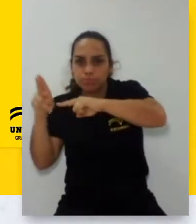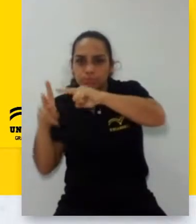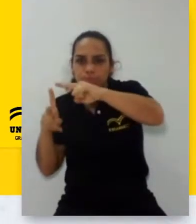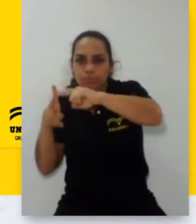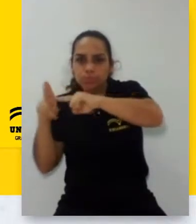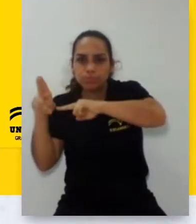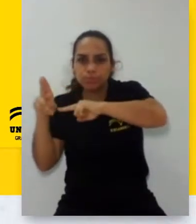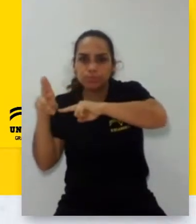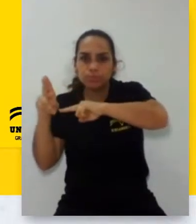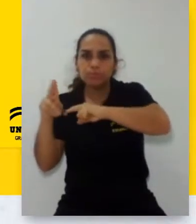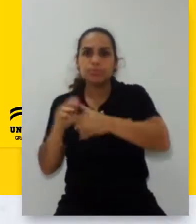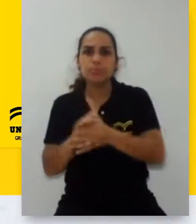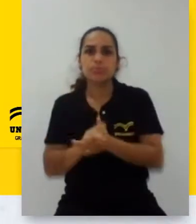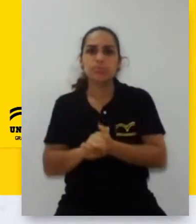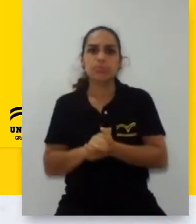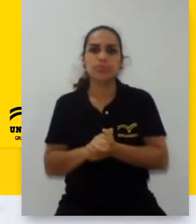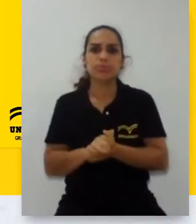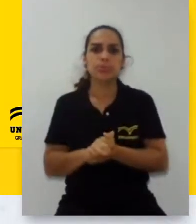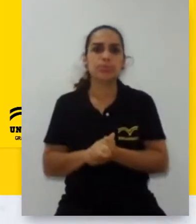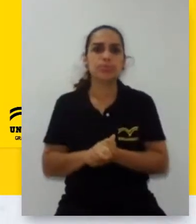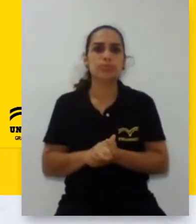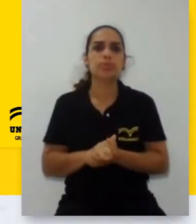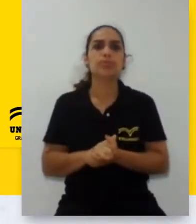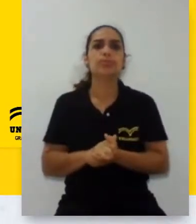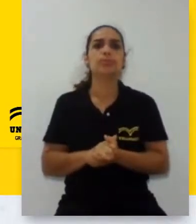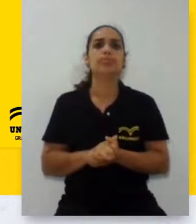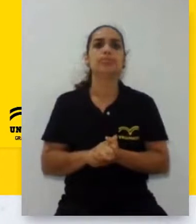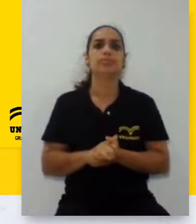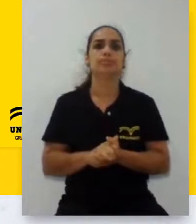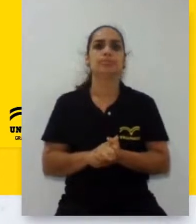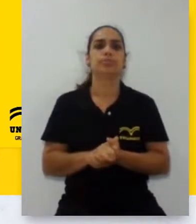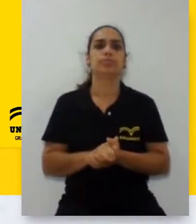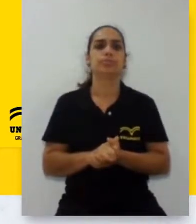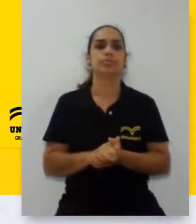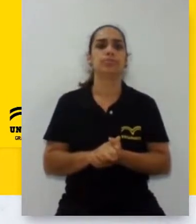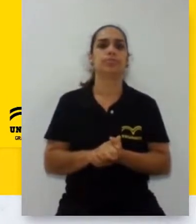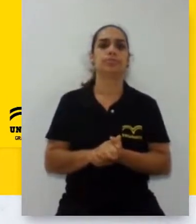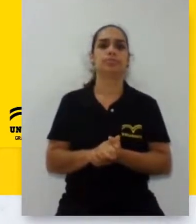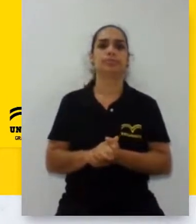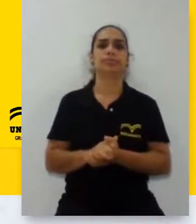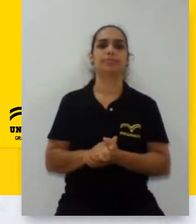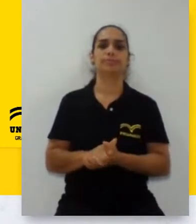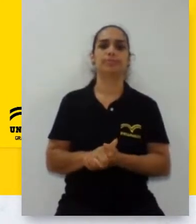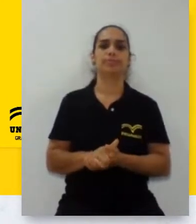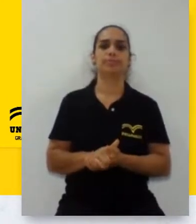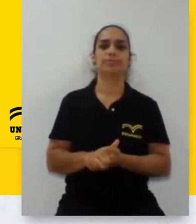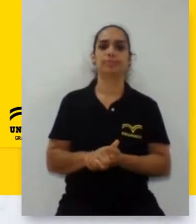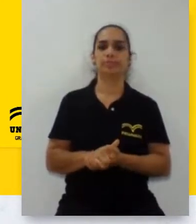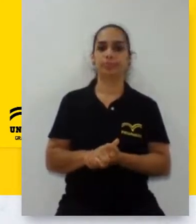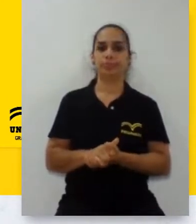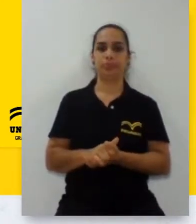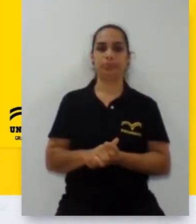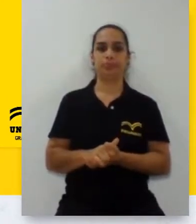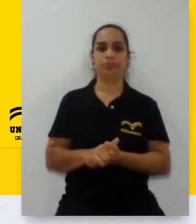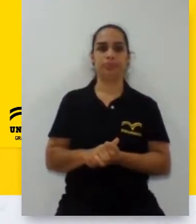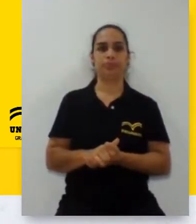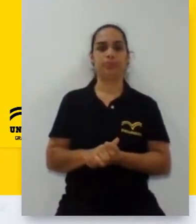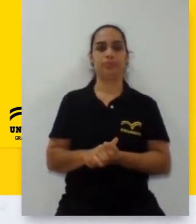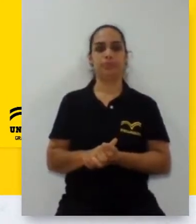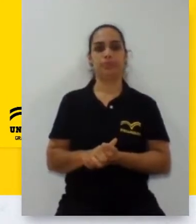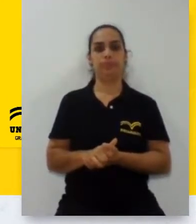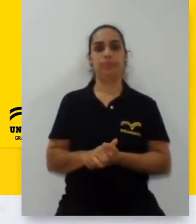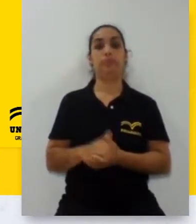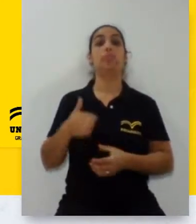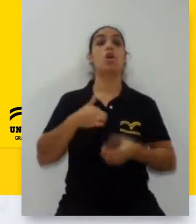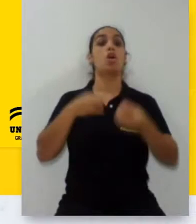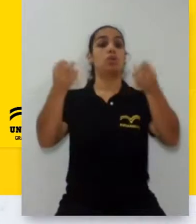Tem algo que eu possa fazer ou só explicar? Tá ótimo, então. Aqui a questão que eu quero falar do balanço